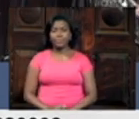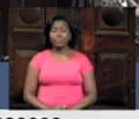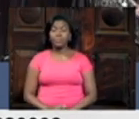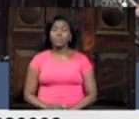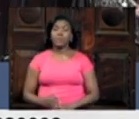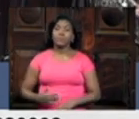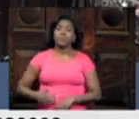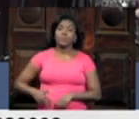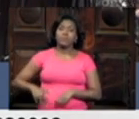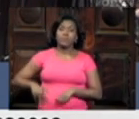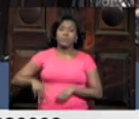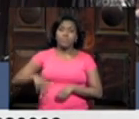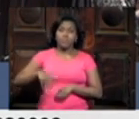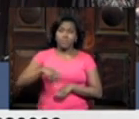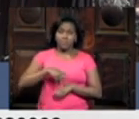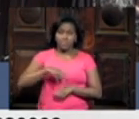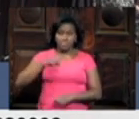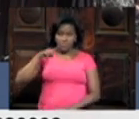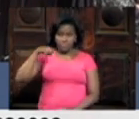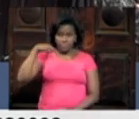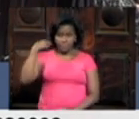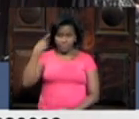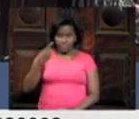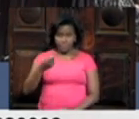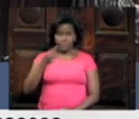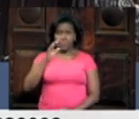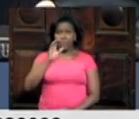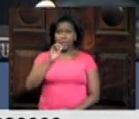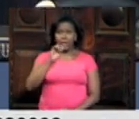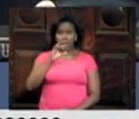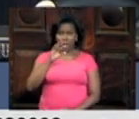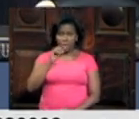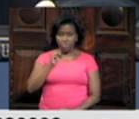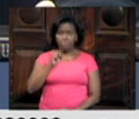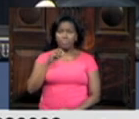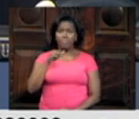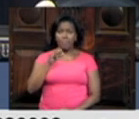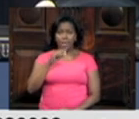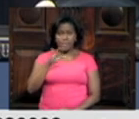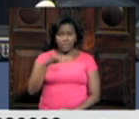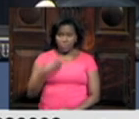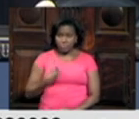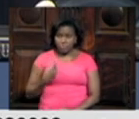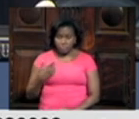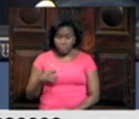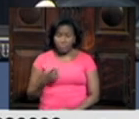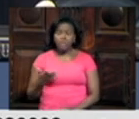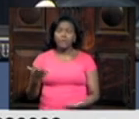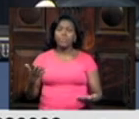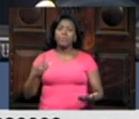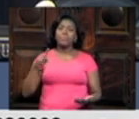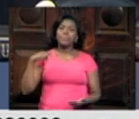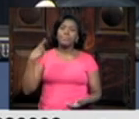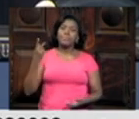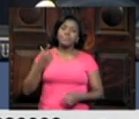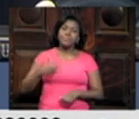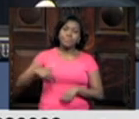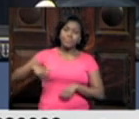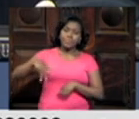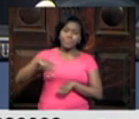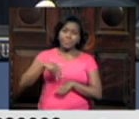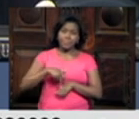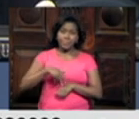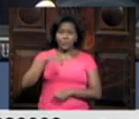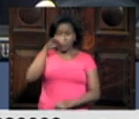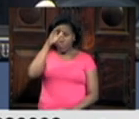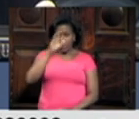Próximo orador inscrito é o nobre deputado Carlos Macedo, não se encontrando presente. Próximo orador inscrito é o nobre deputado Tio